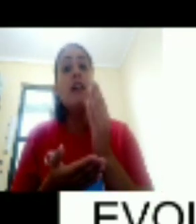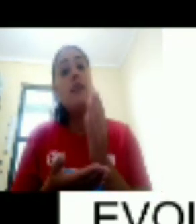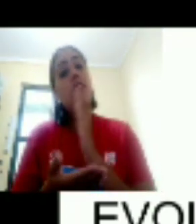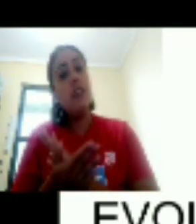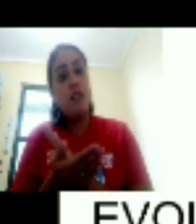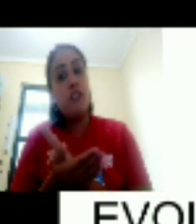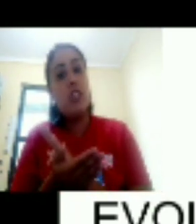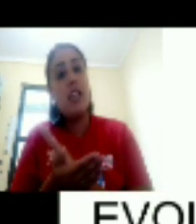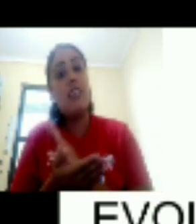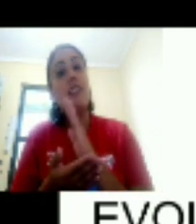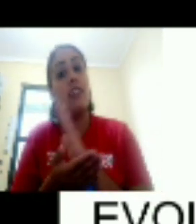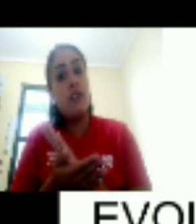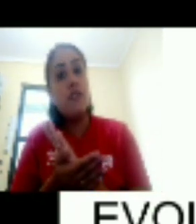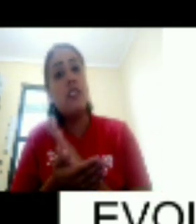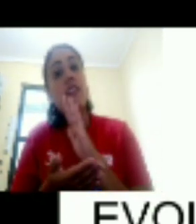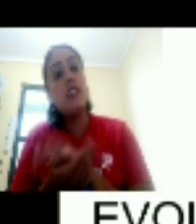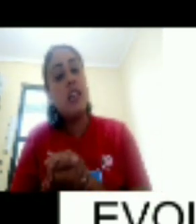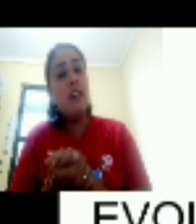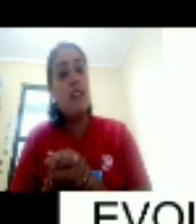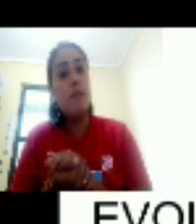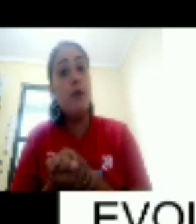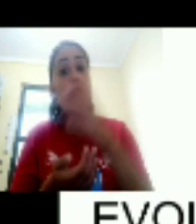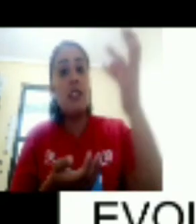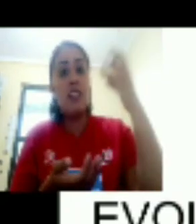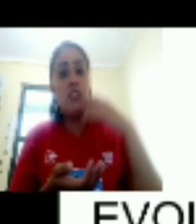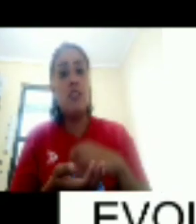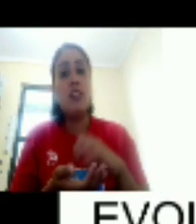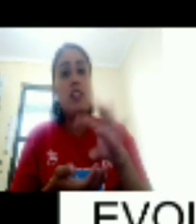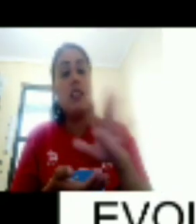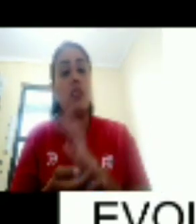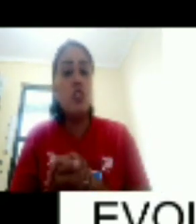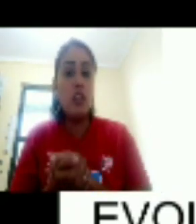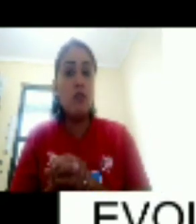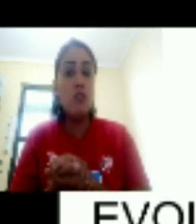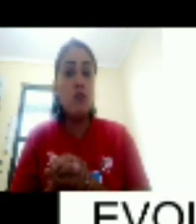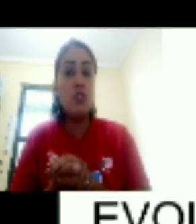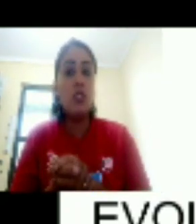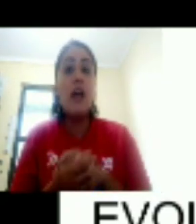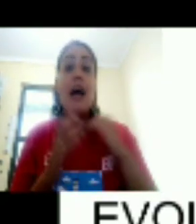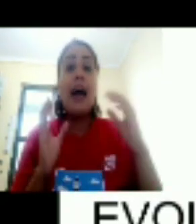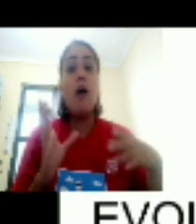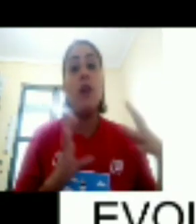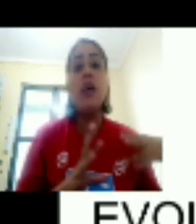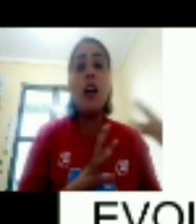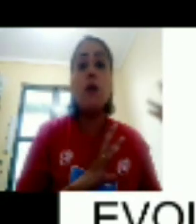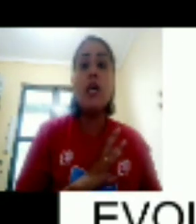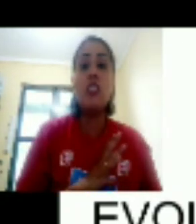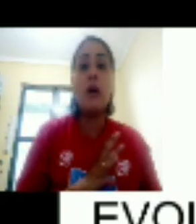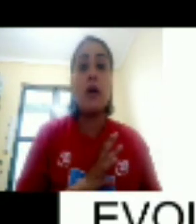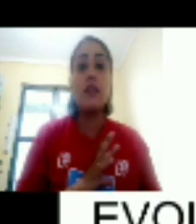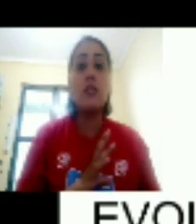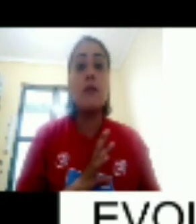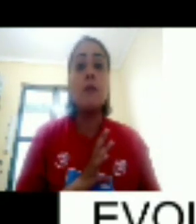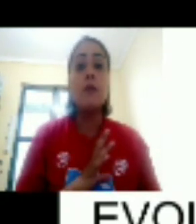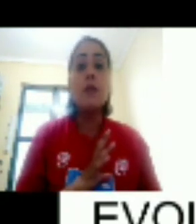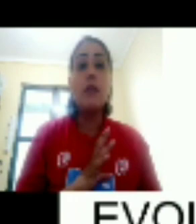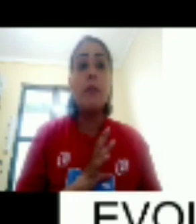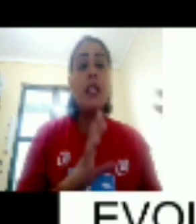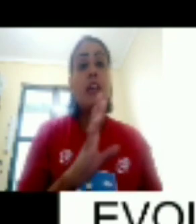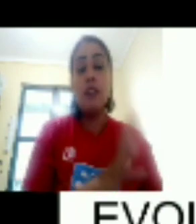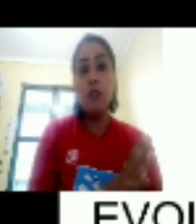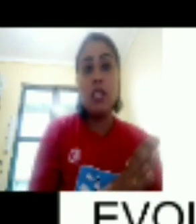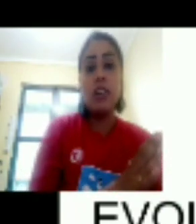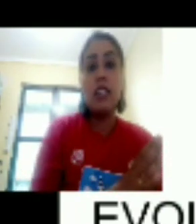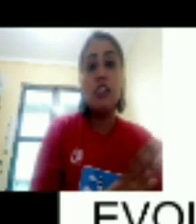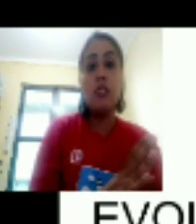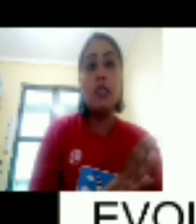vigilância. E quem fiscaliza, quem financia, por trás disso aí está o SUS. Ao ir a um restaurante,